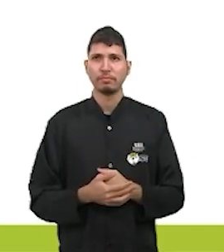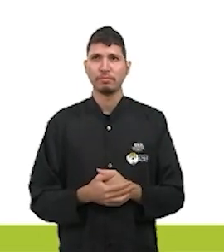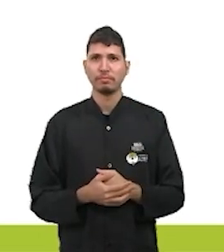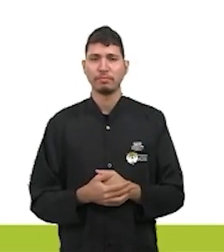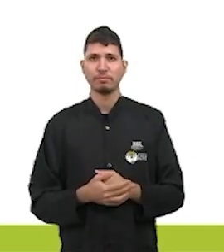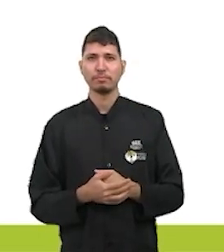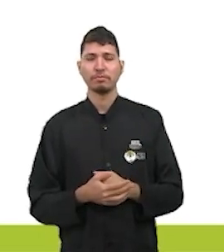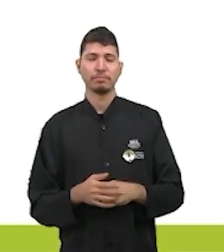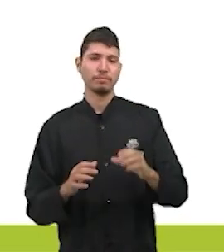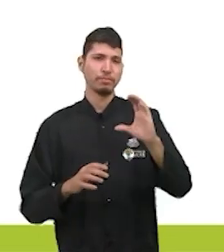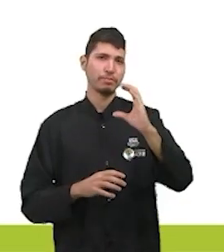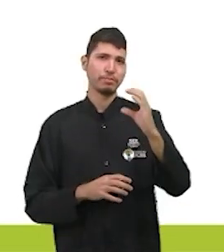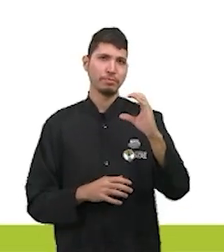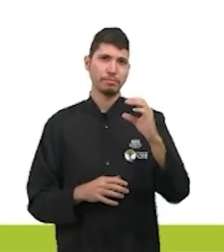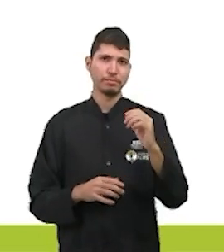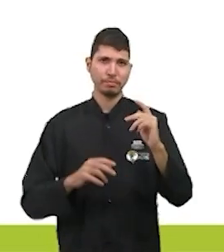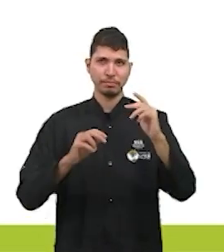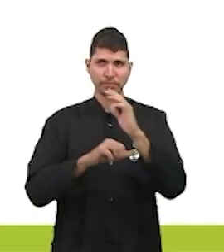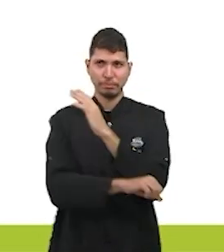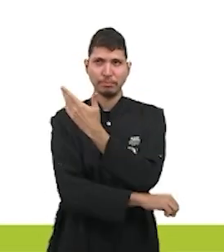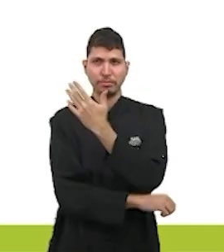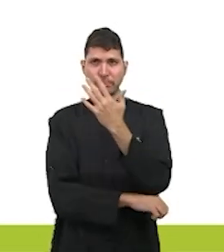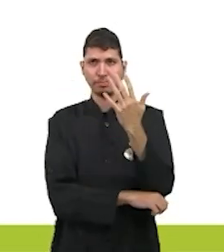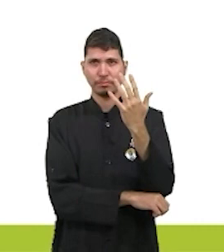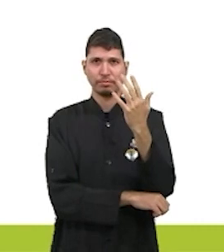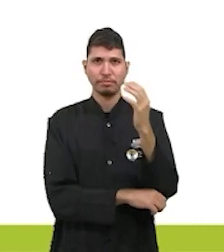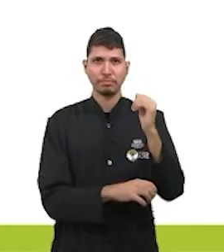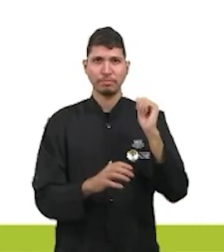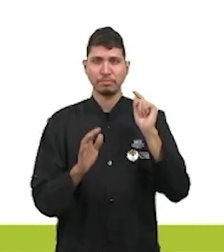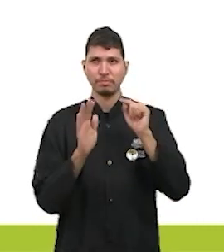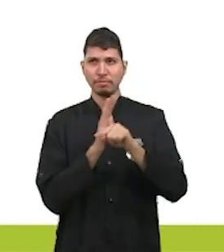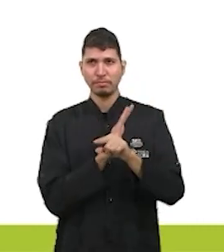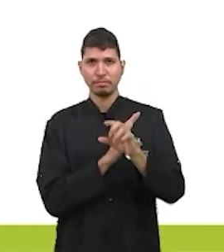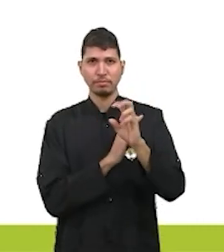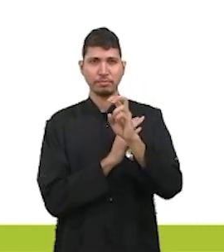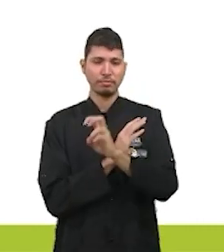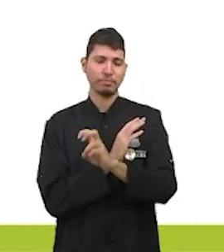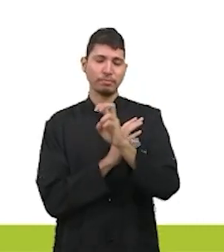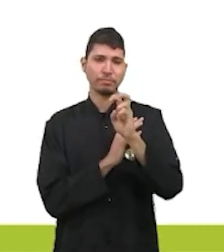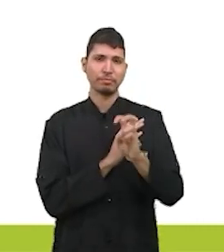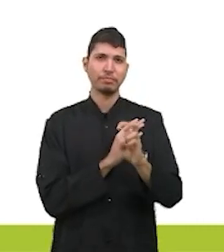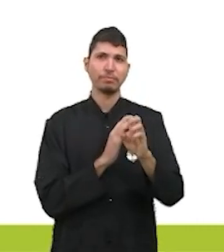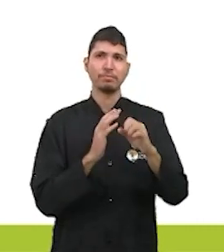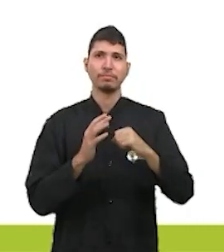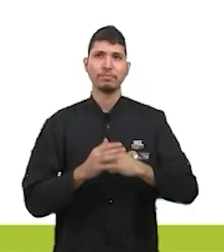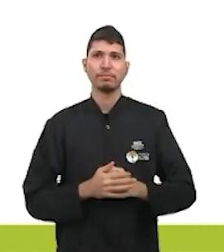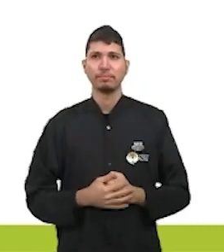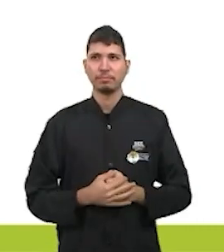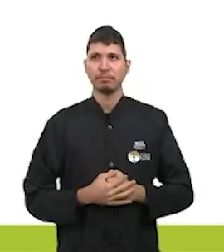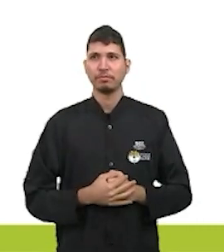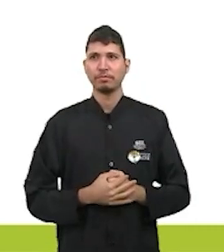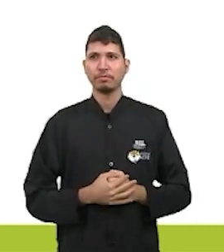Ciência da Natureza, questão 55. Ele fala o seguinte.